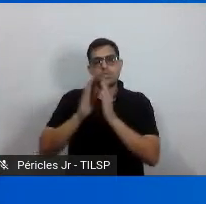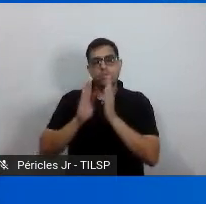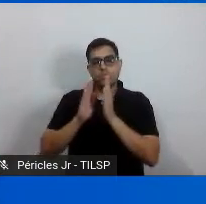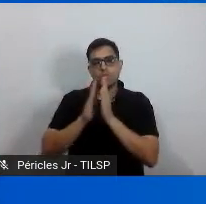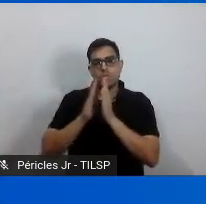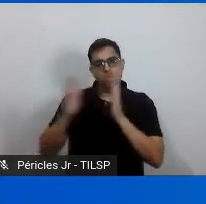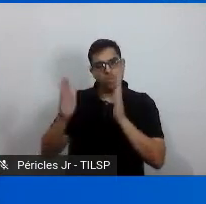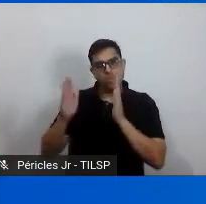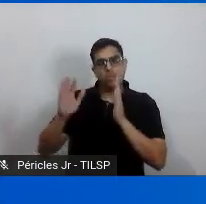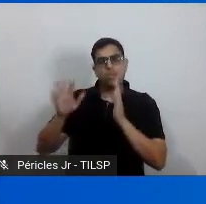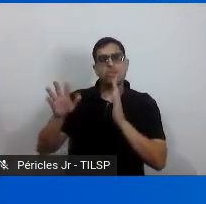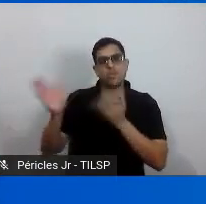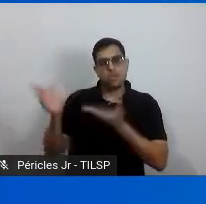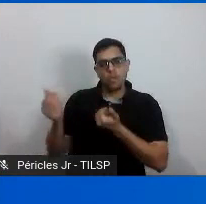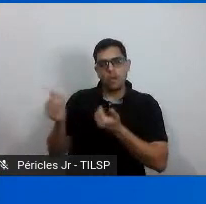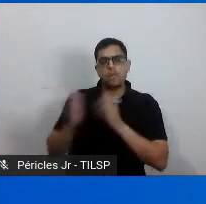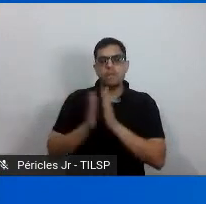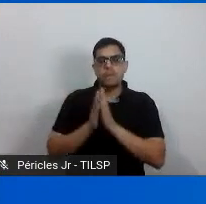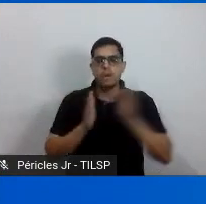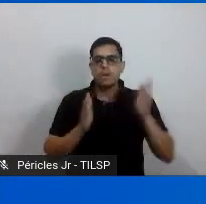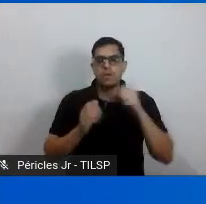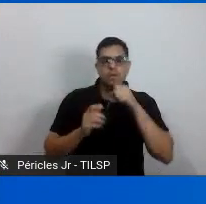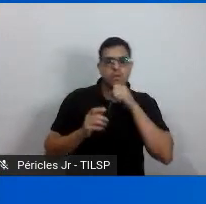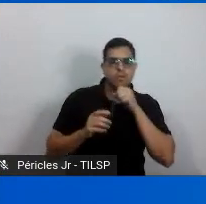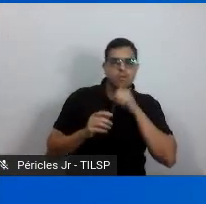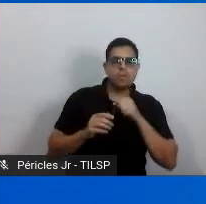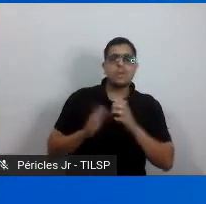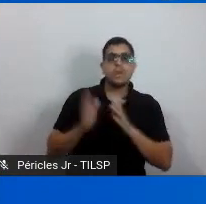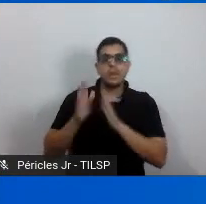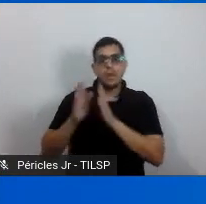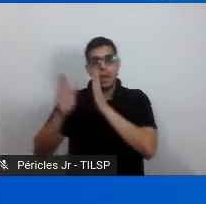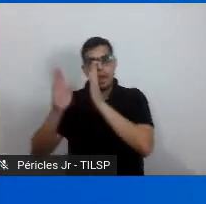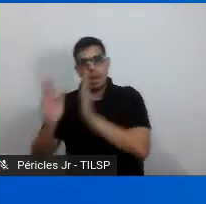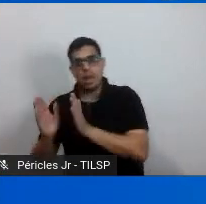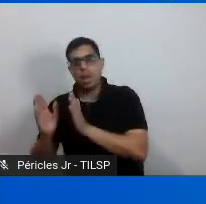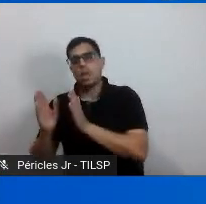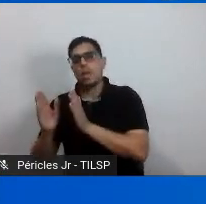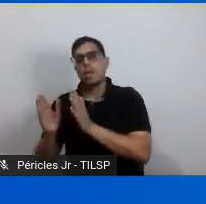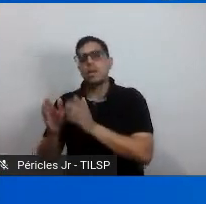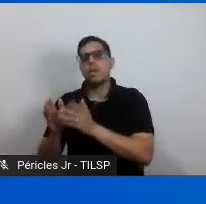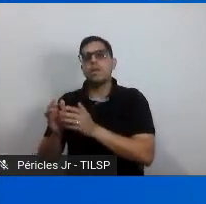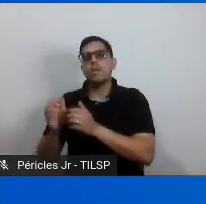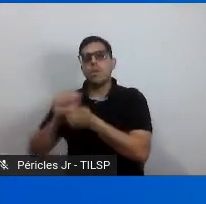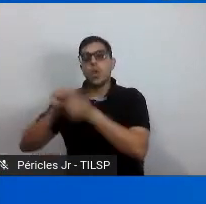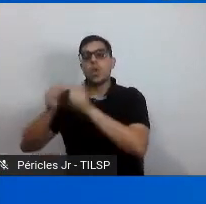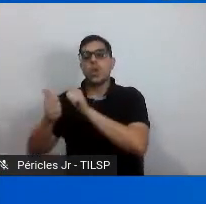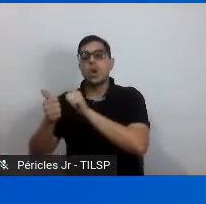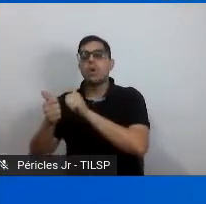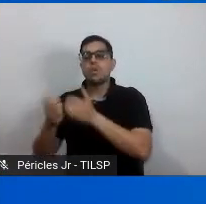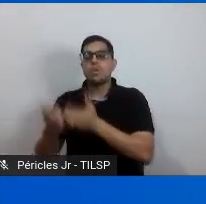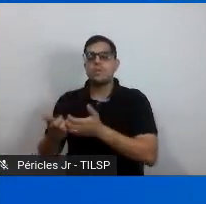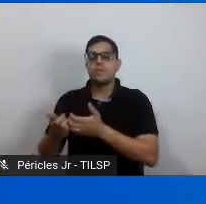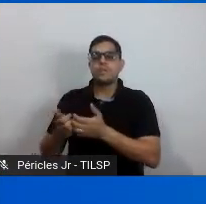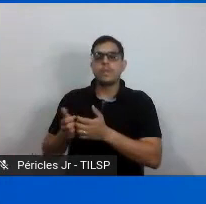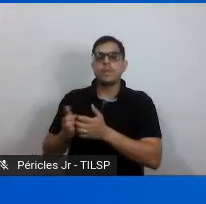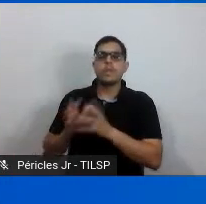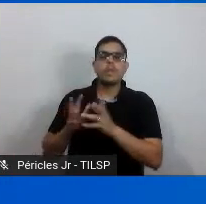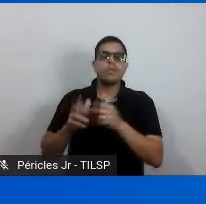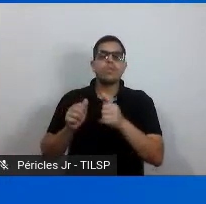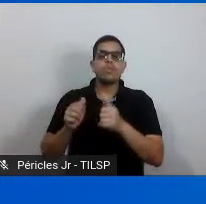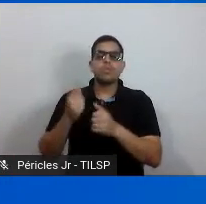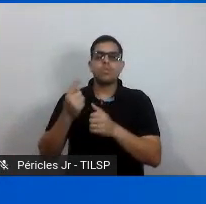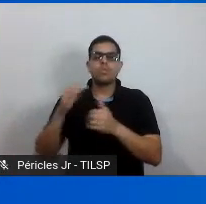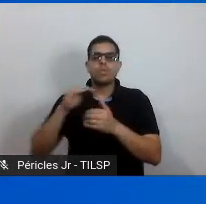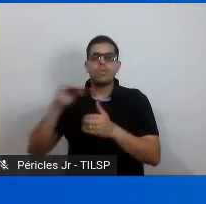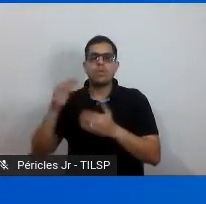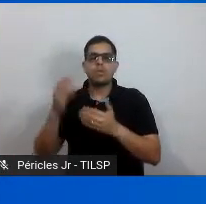jogos né atinge principalmente o contingente dos jovens né mas no total representa mais de um terço podcast 13